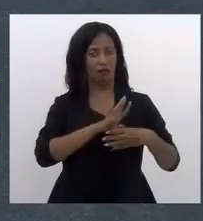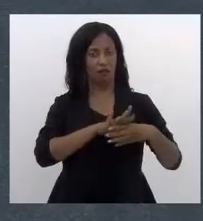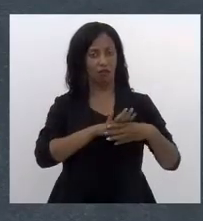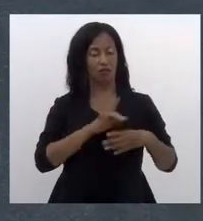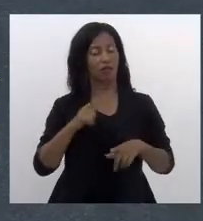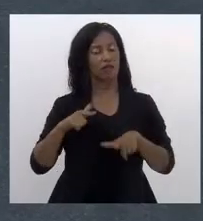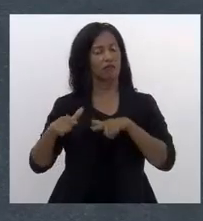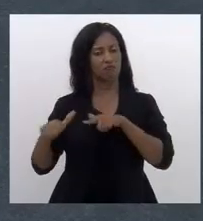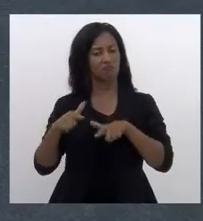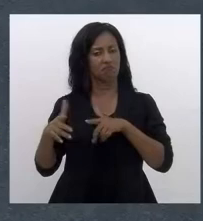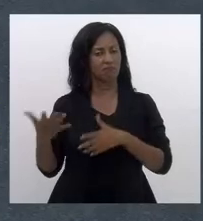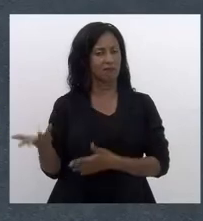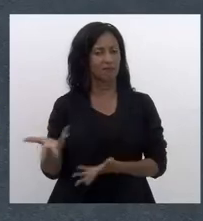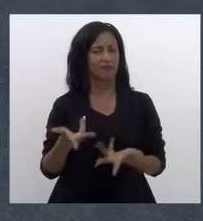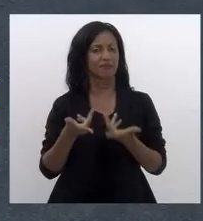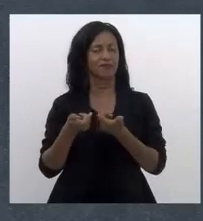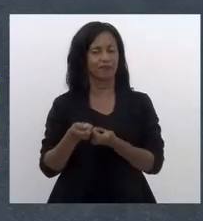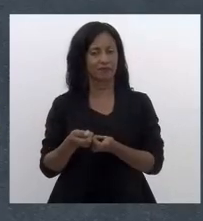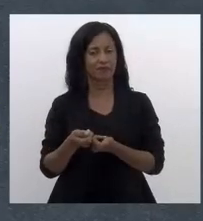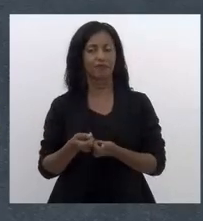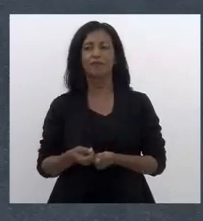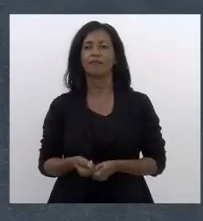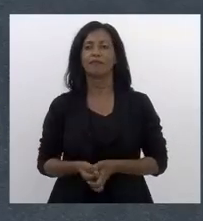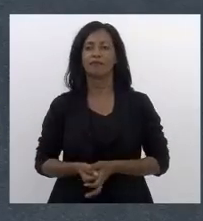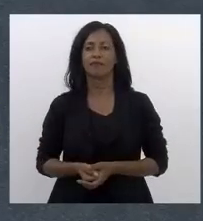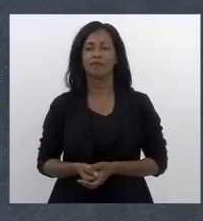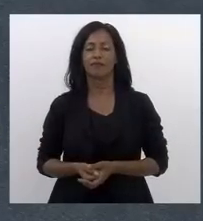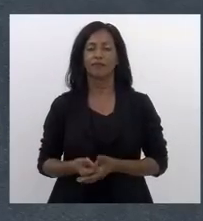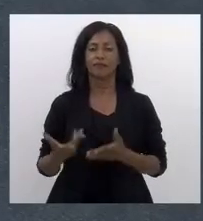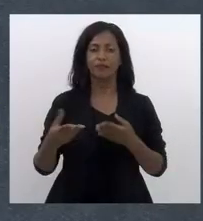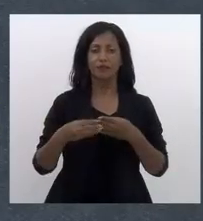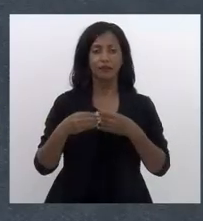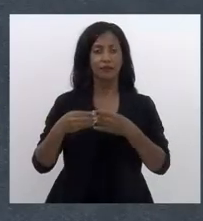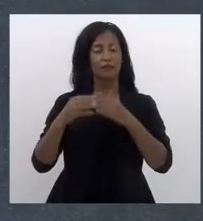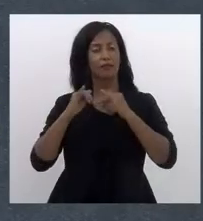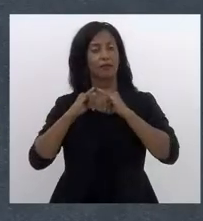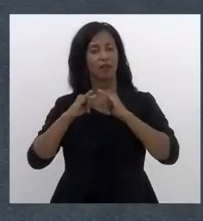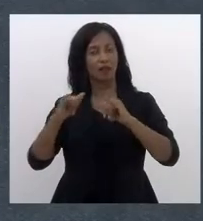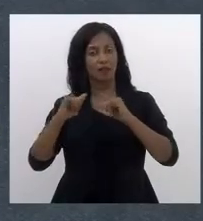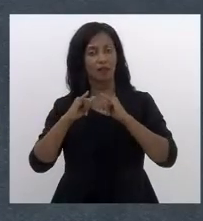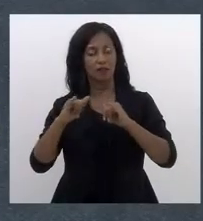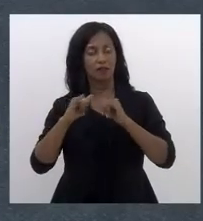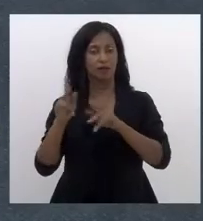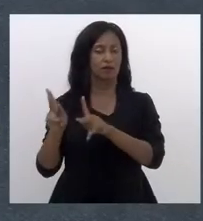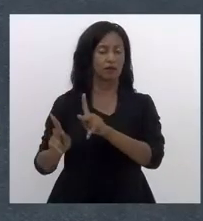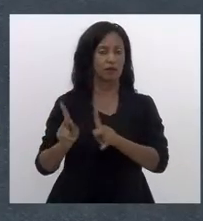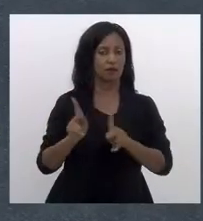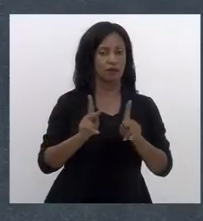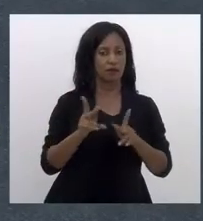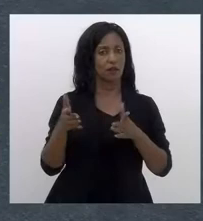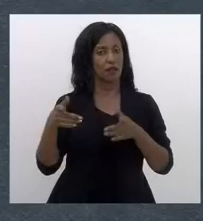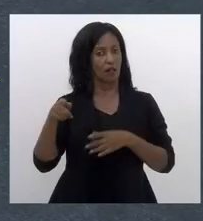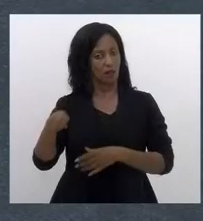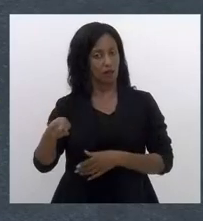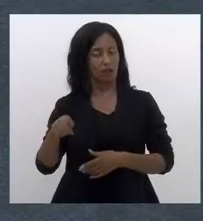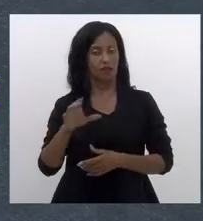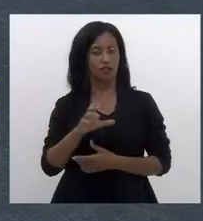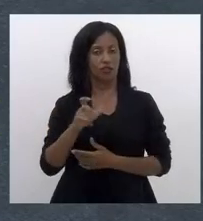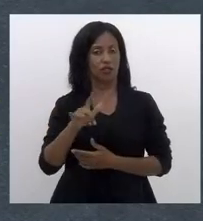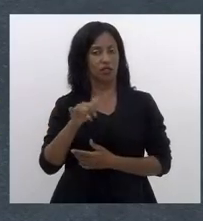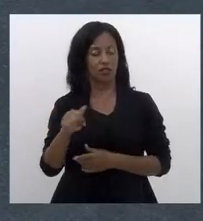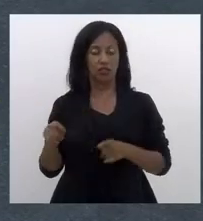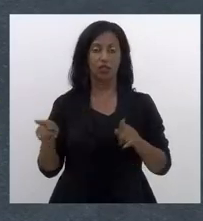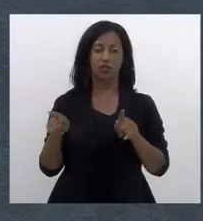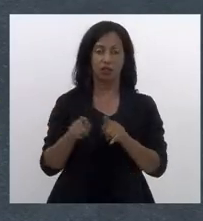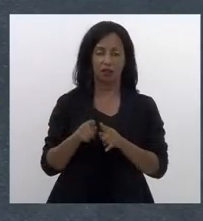um trabalho fundamental, né, de levar informação à população ali de Caxias. Ela